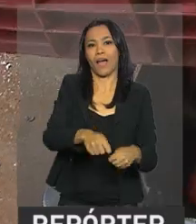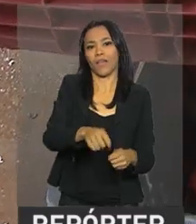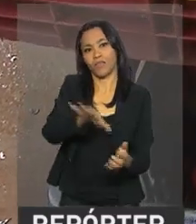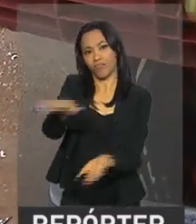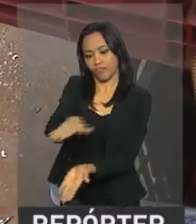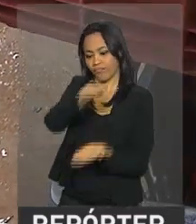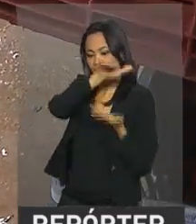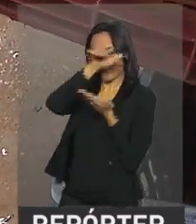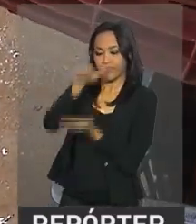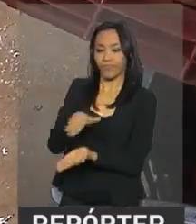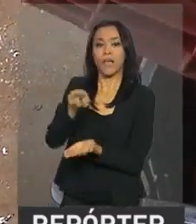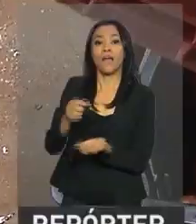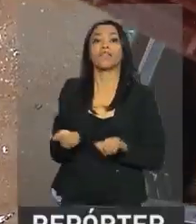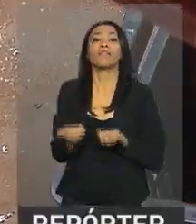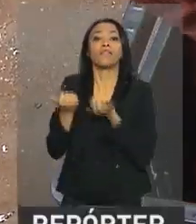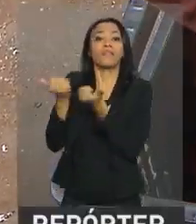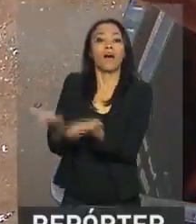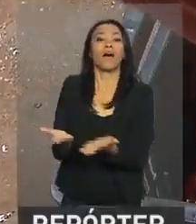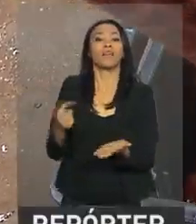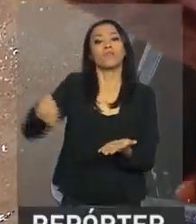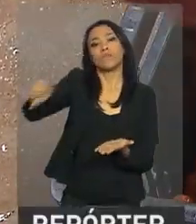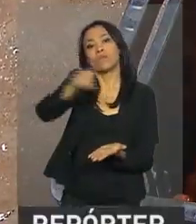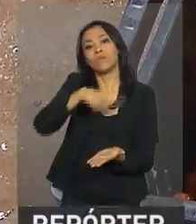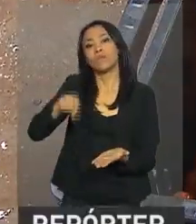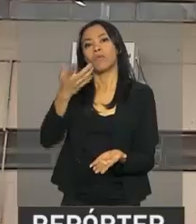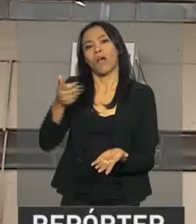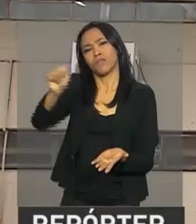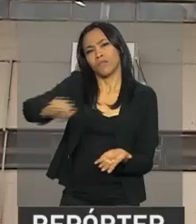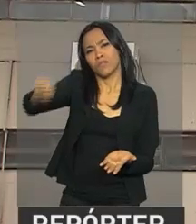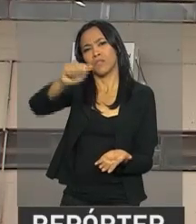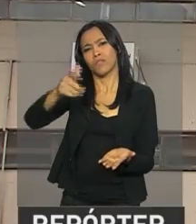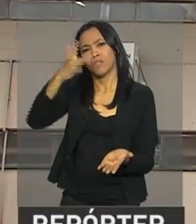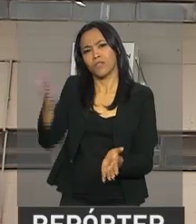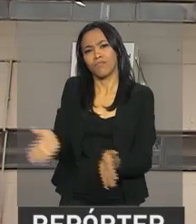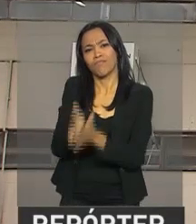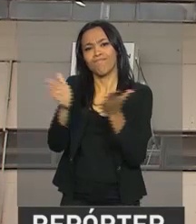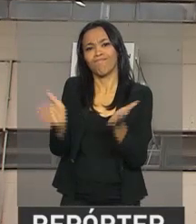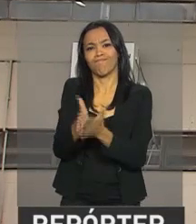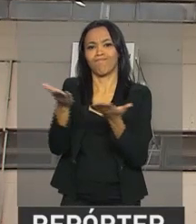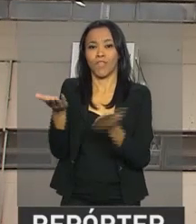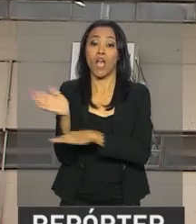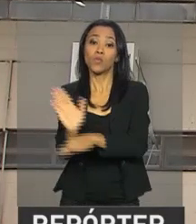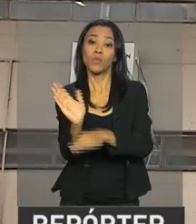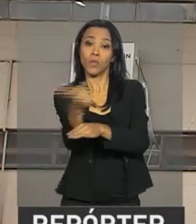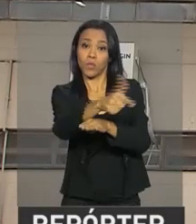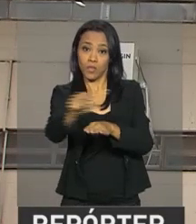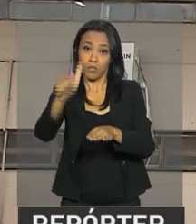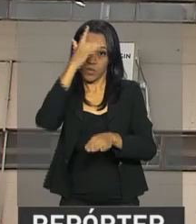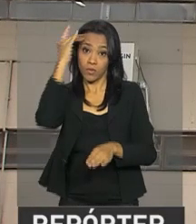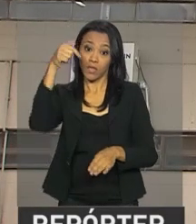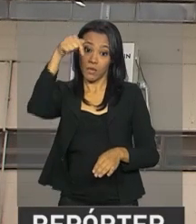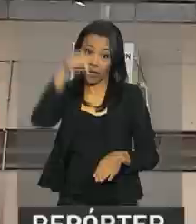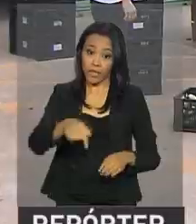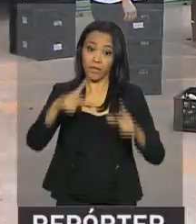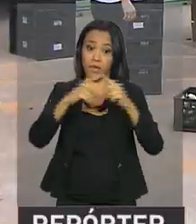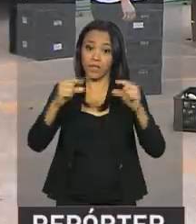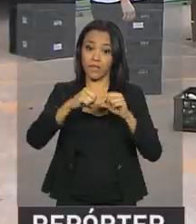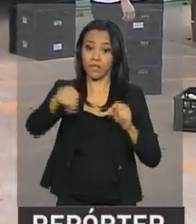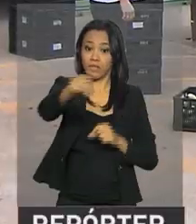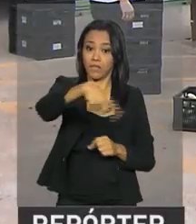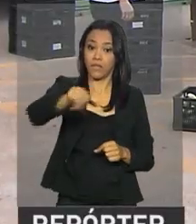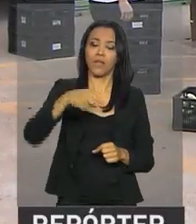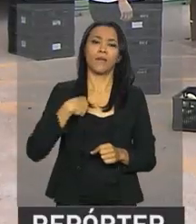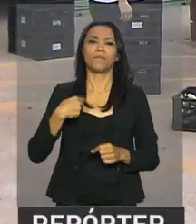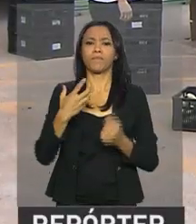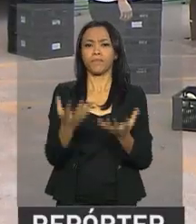nobre. São doados para instituições de caridade. Por mês, o Banco de Alimentos do Distrito Federal recebe